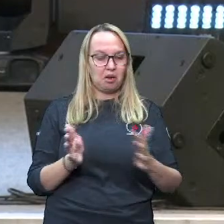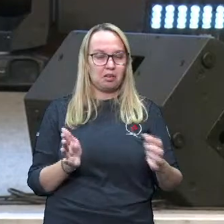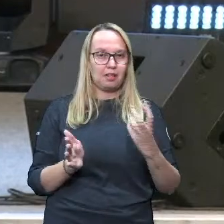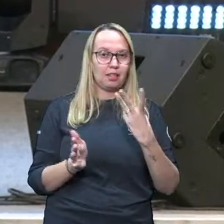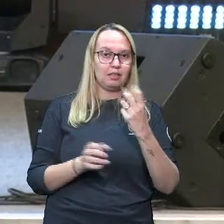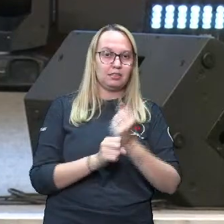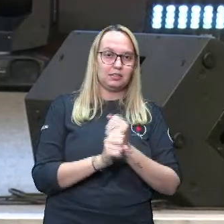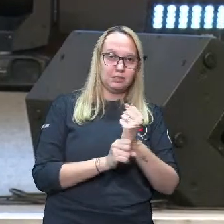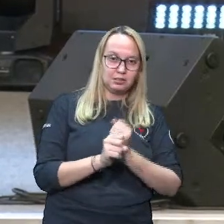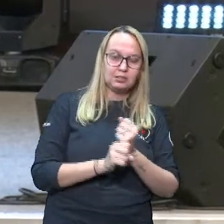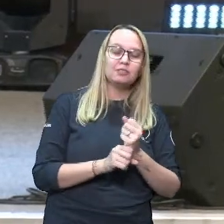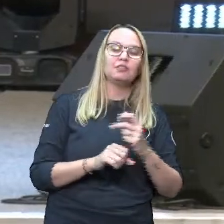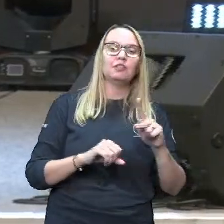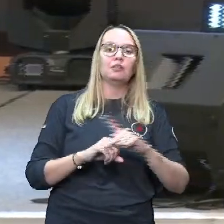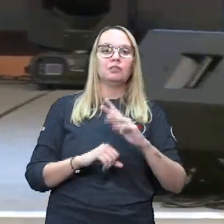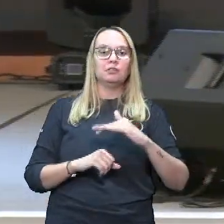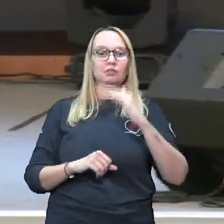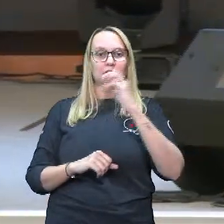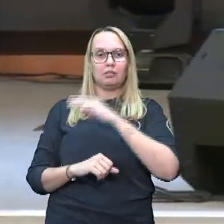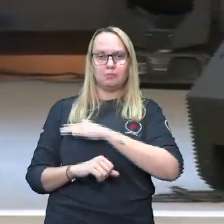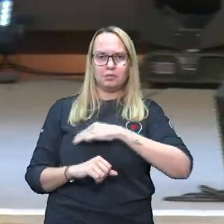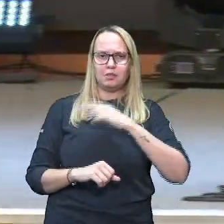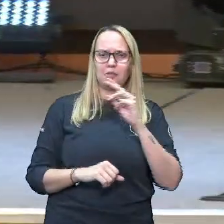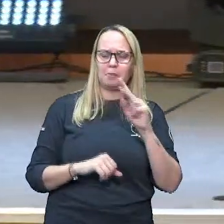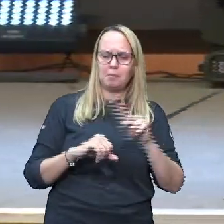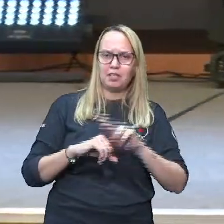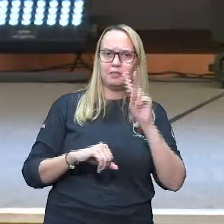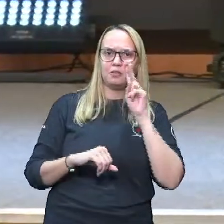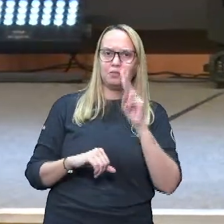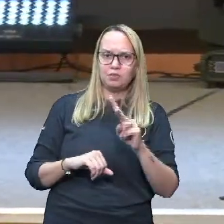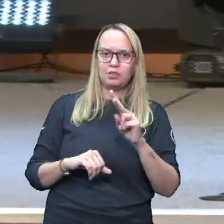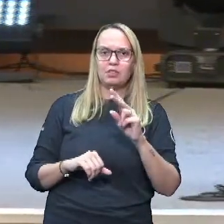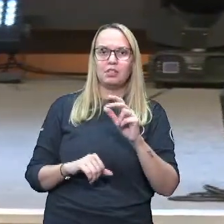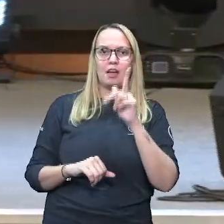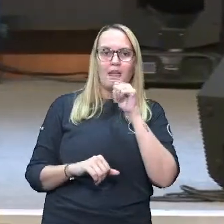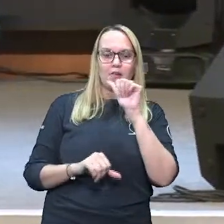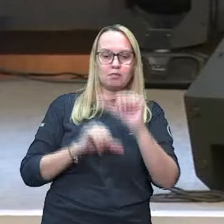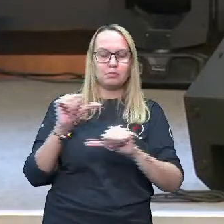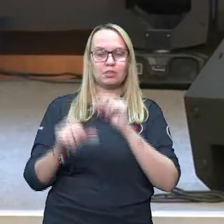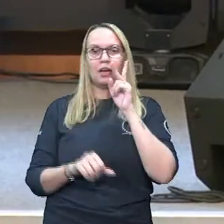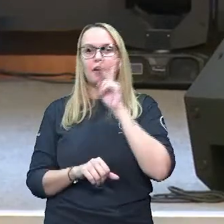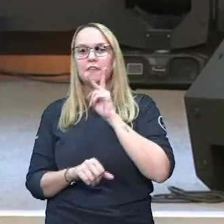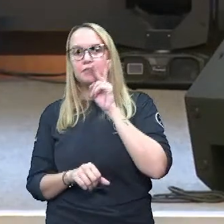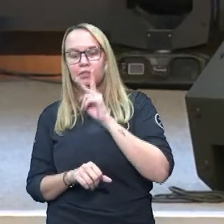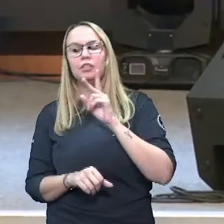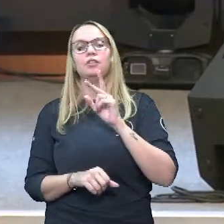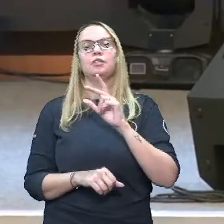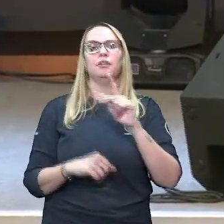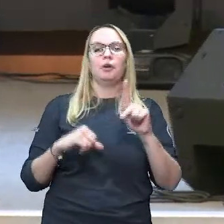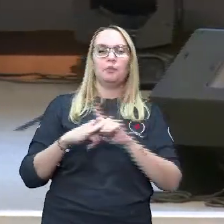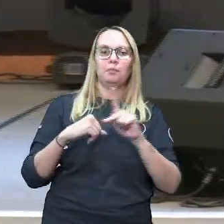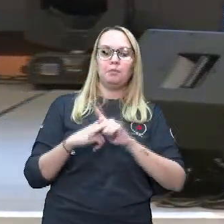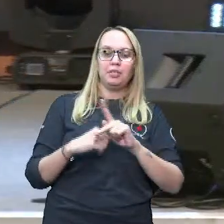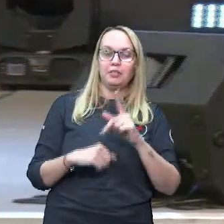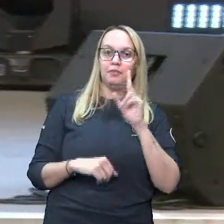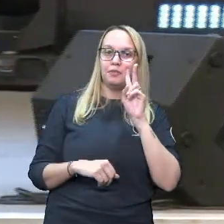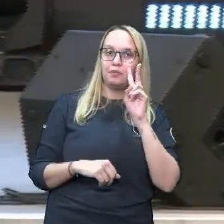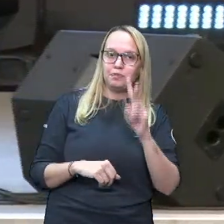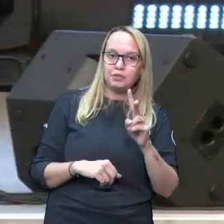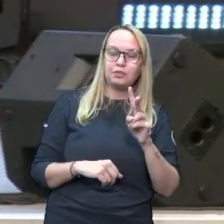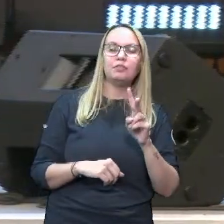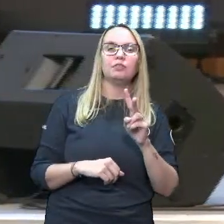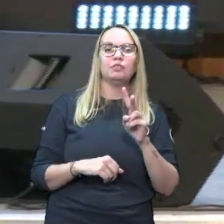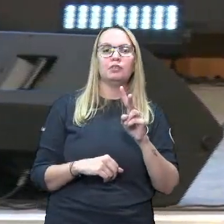água virar vinho. Pedro viu leproso ser limpo. Pedro viu cego de nascença enxergar. Pedro viu cobrador de impostos